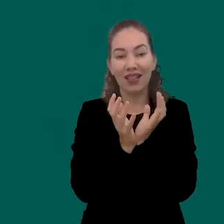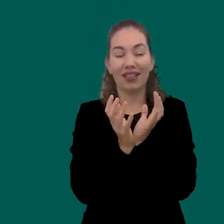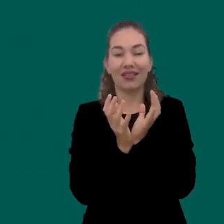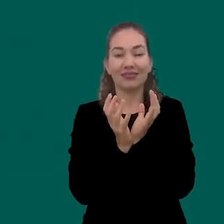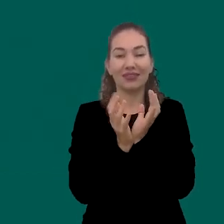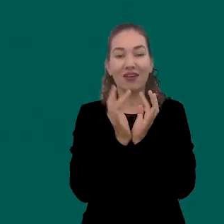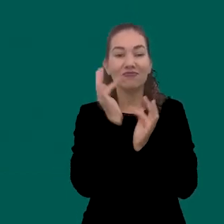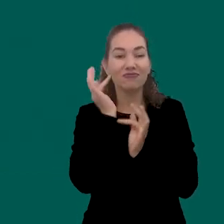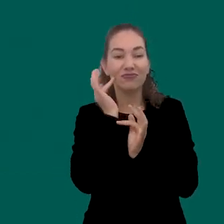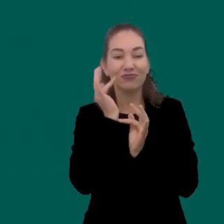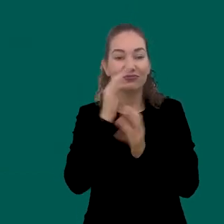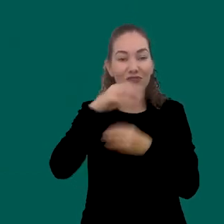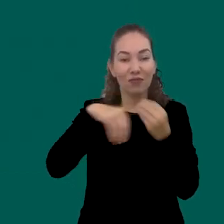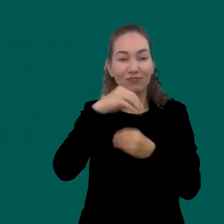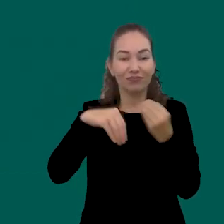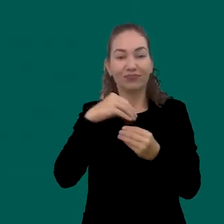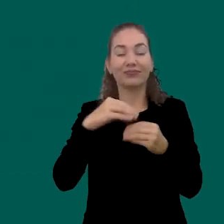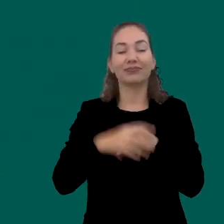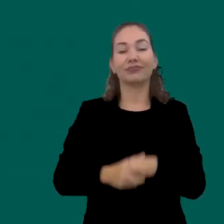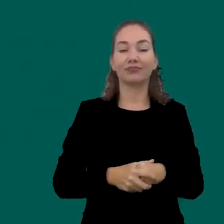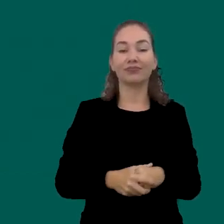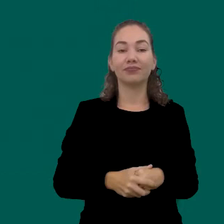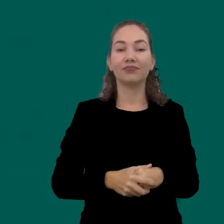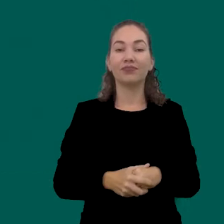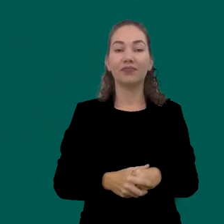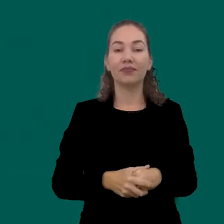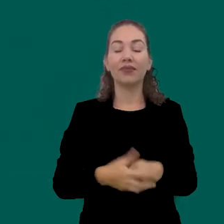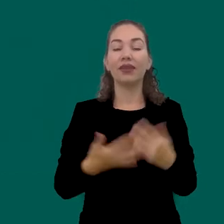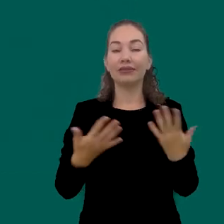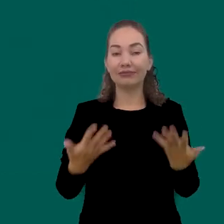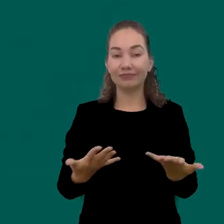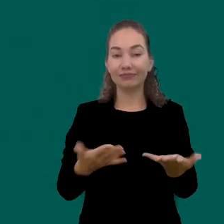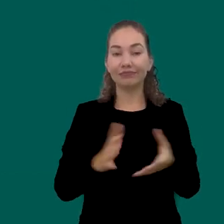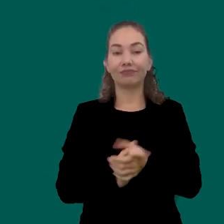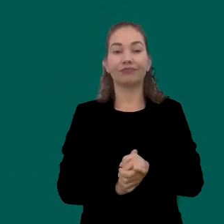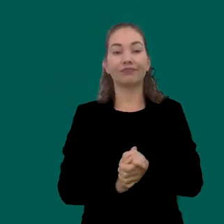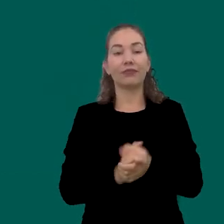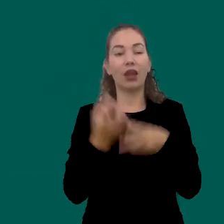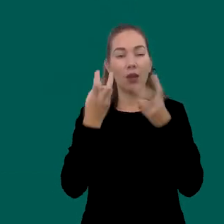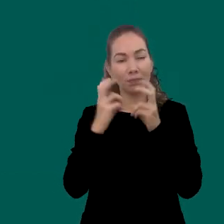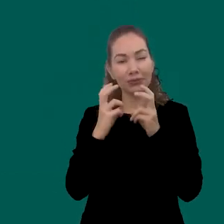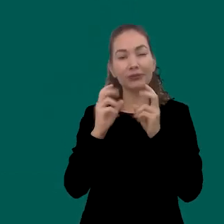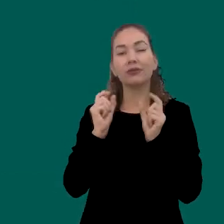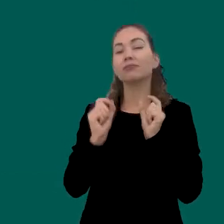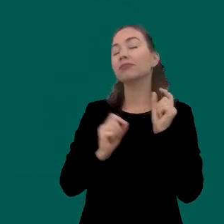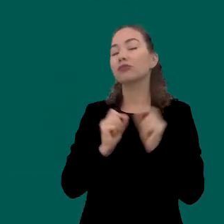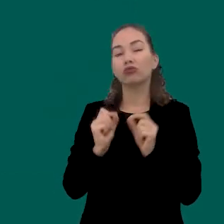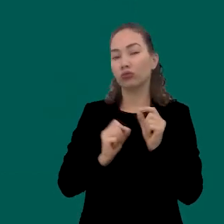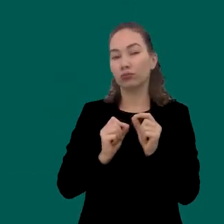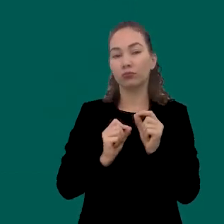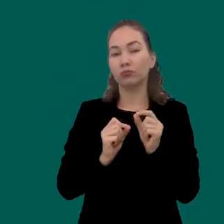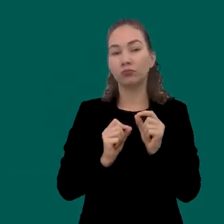respondendo na medida do possível. A gente observa, por exemplo,